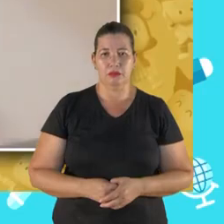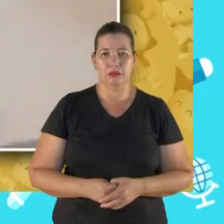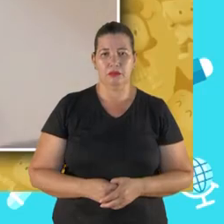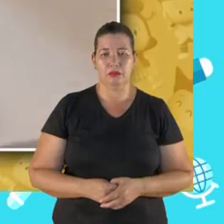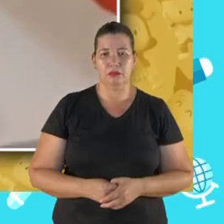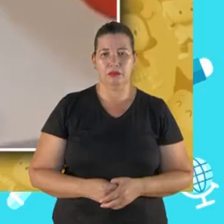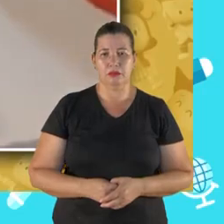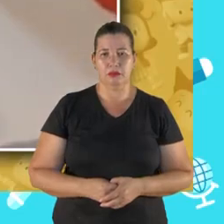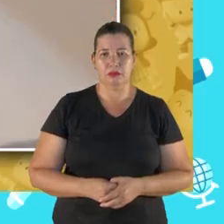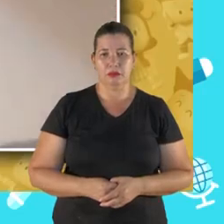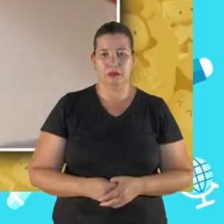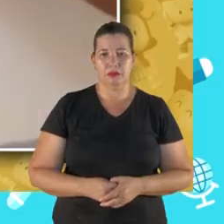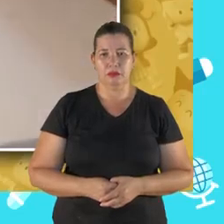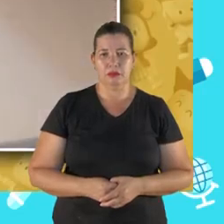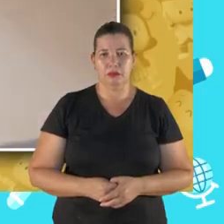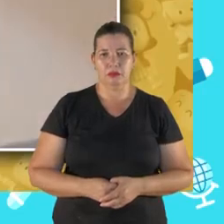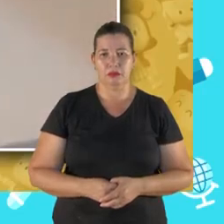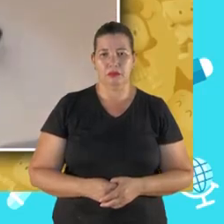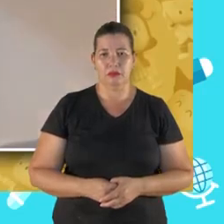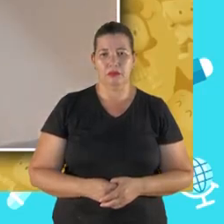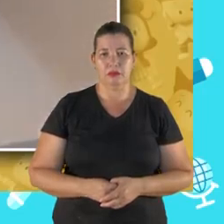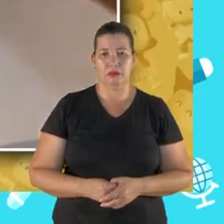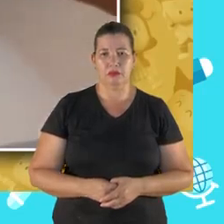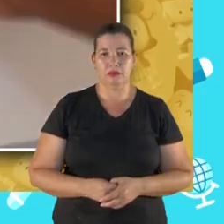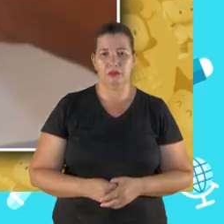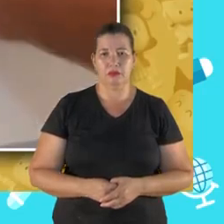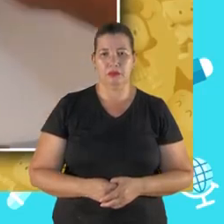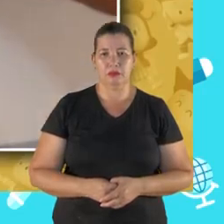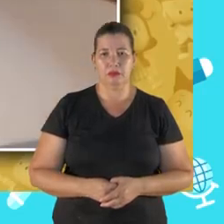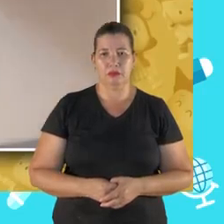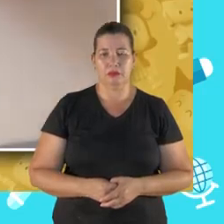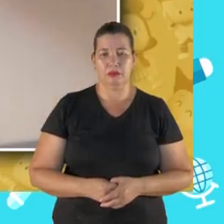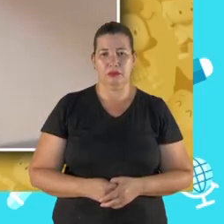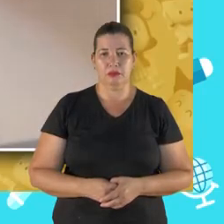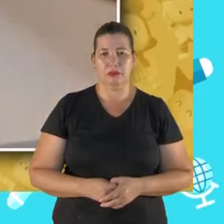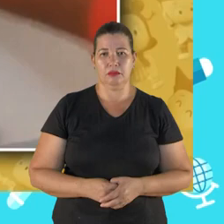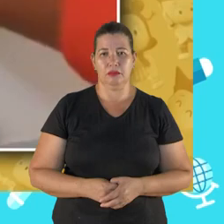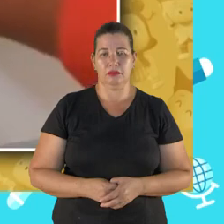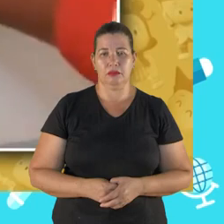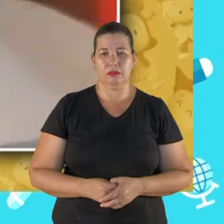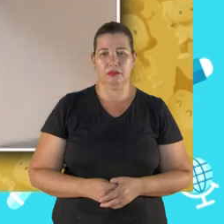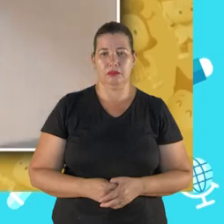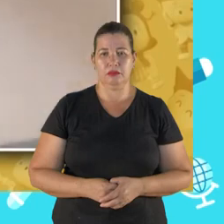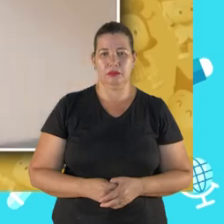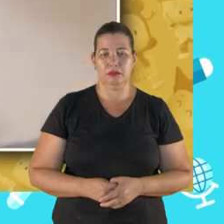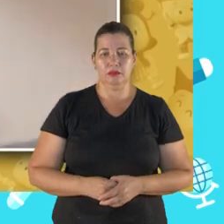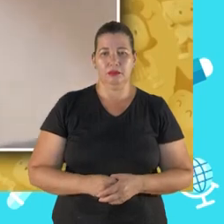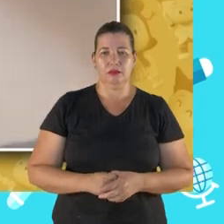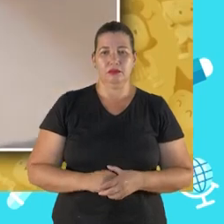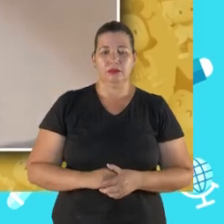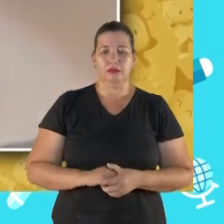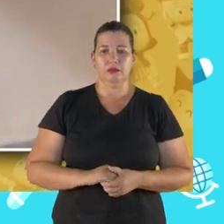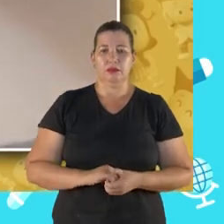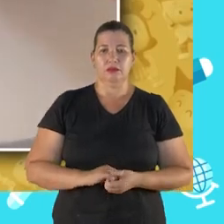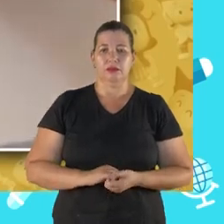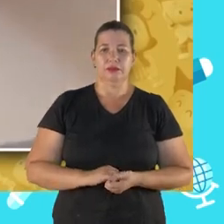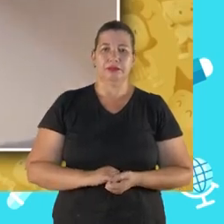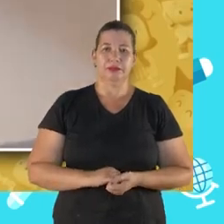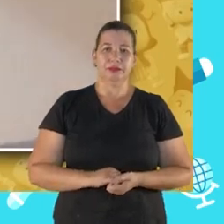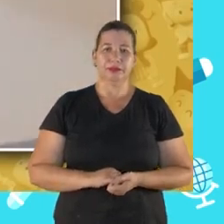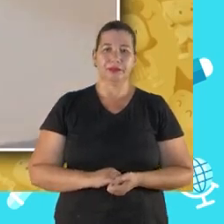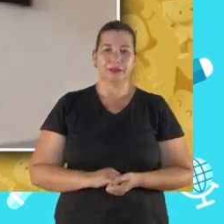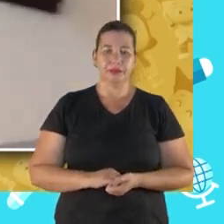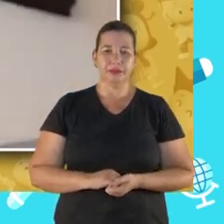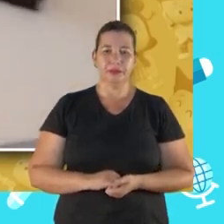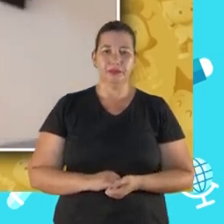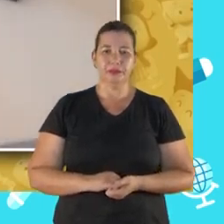vamos fazer mais um nozinho para fazer os bracinhos da nossa Bayomi.